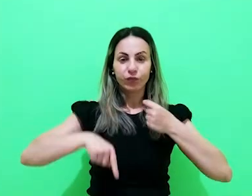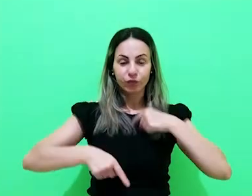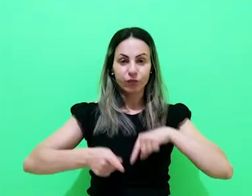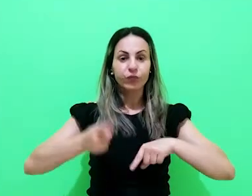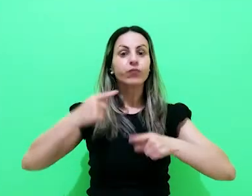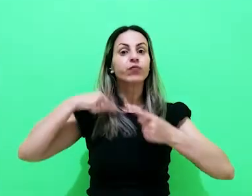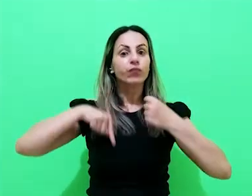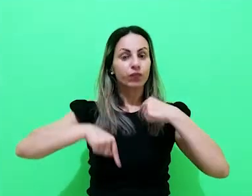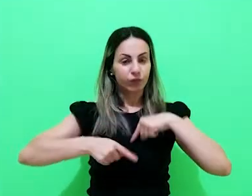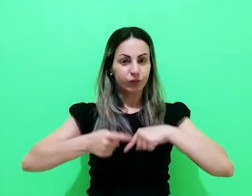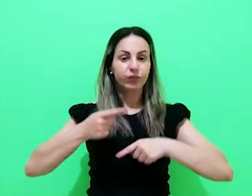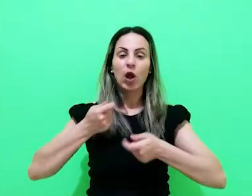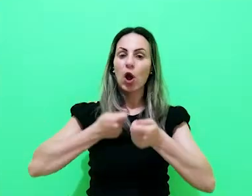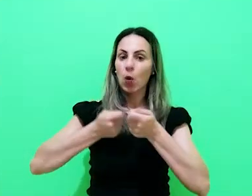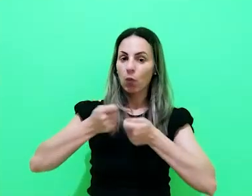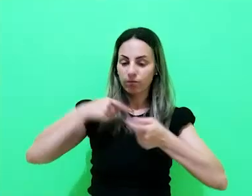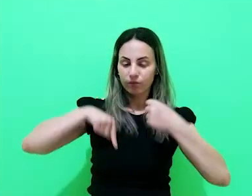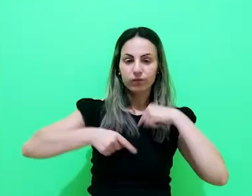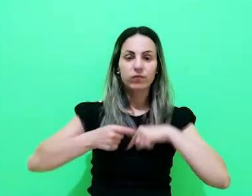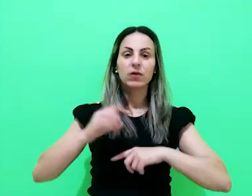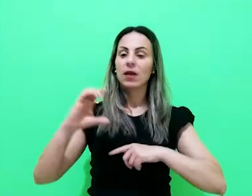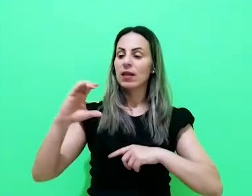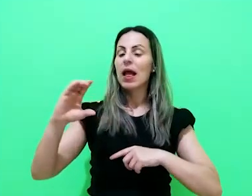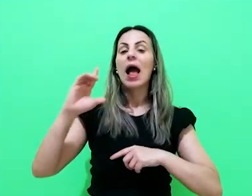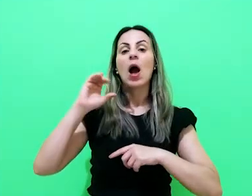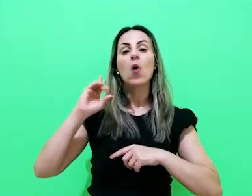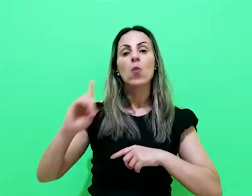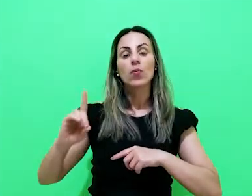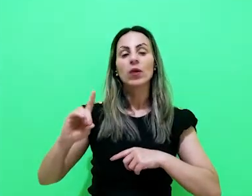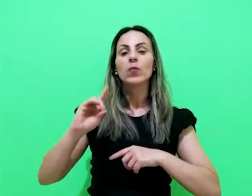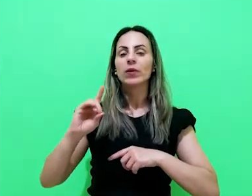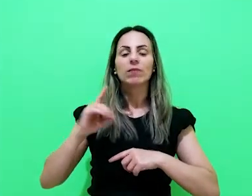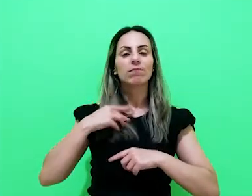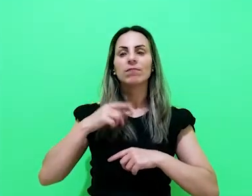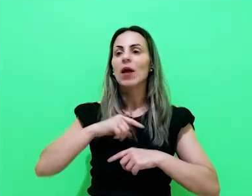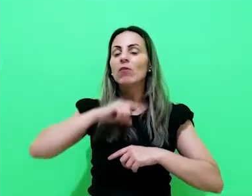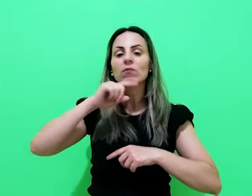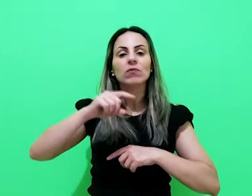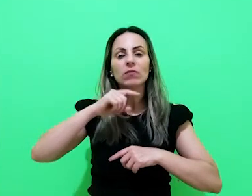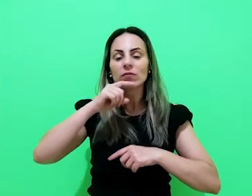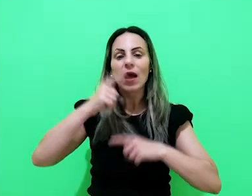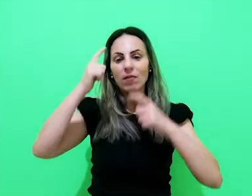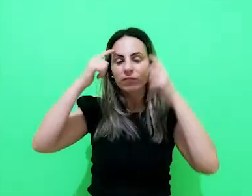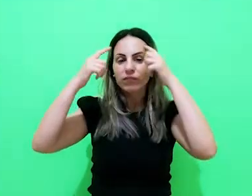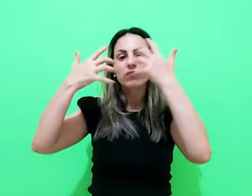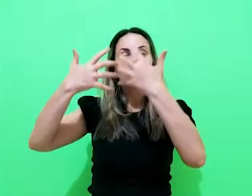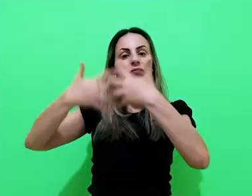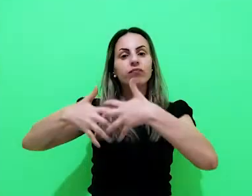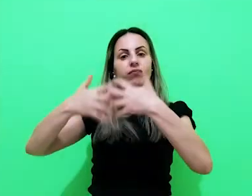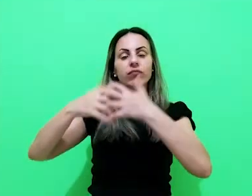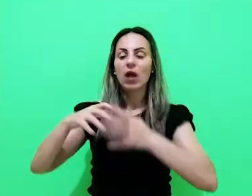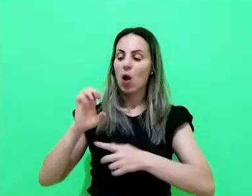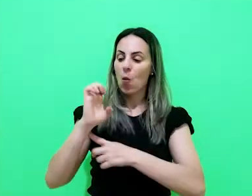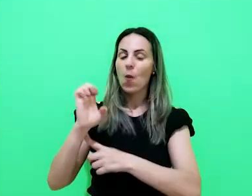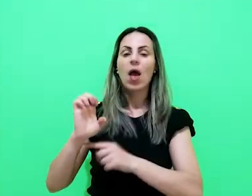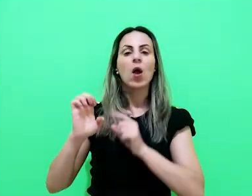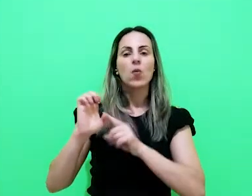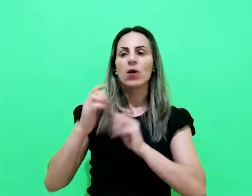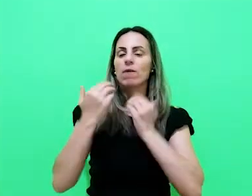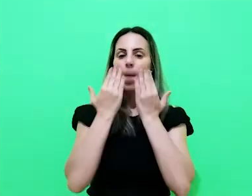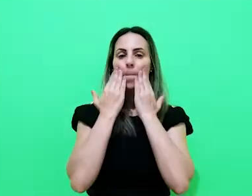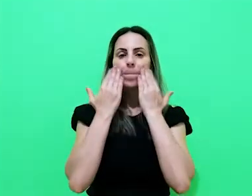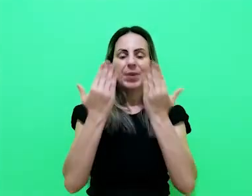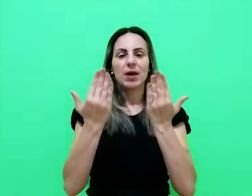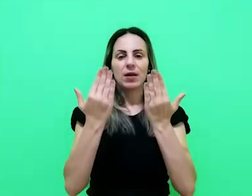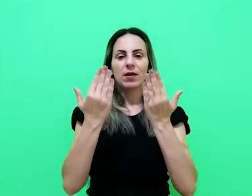expansão volêmica e controle das perdas, o D, a incapacidade e estado neurológico, e o E, a exposição. Eu